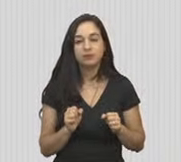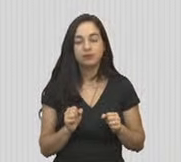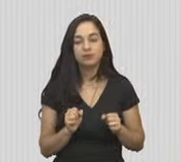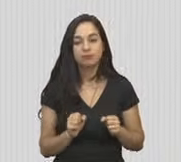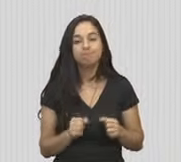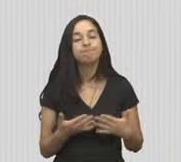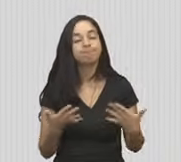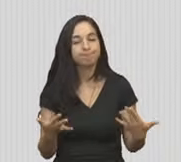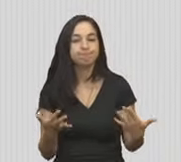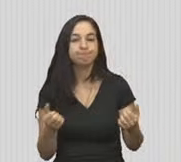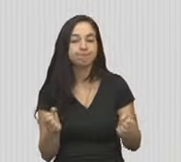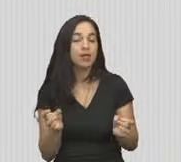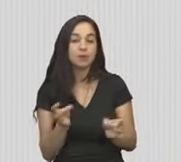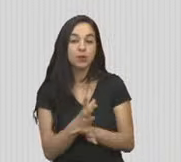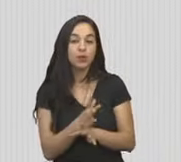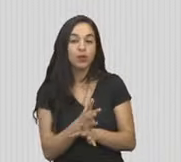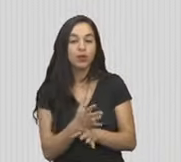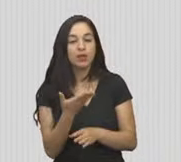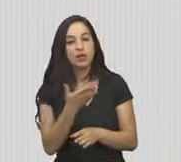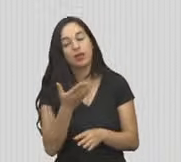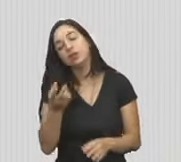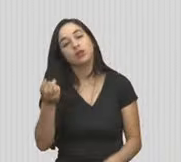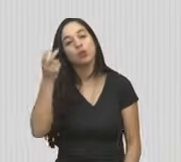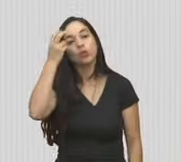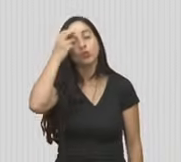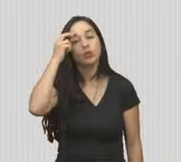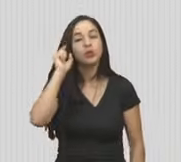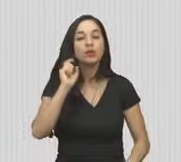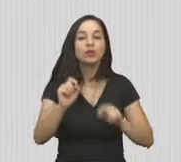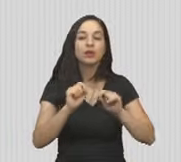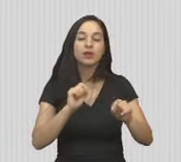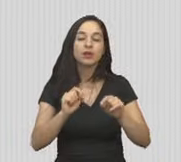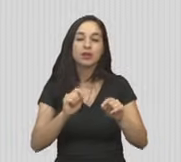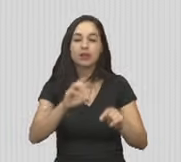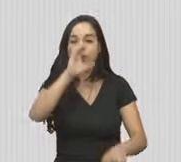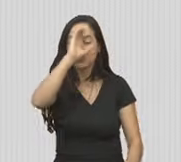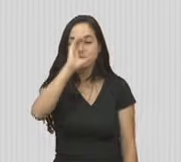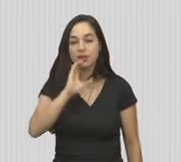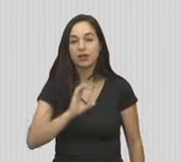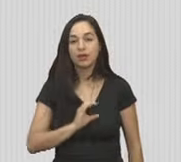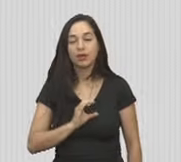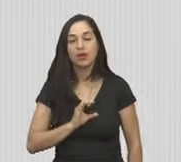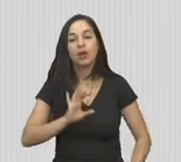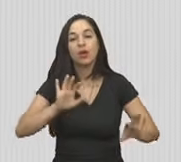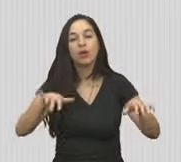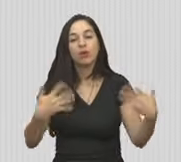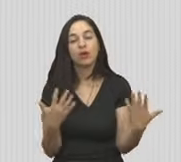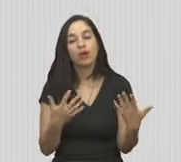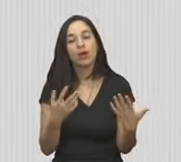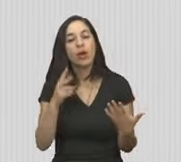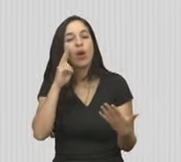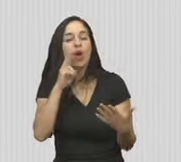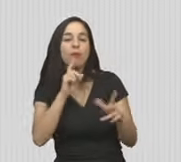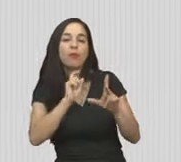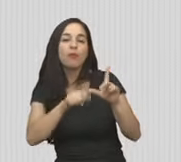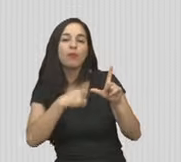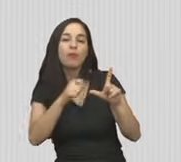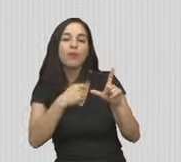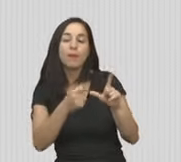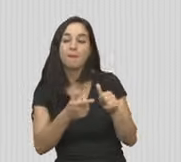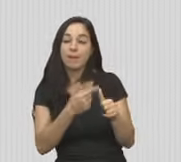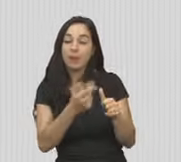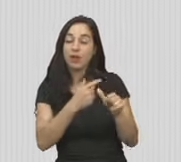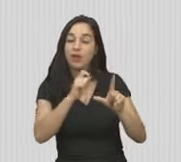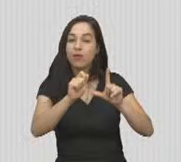E é isso, construir essa cultura no cidadão, para que ele, ao olhar para aquele primeiro vídeo, que